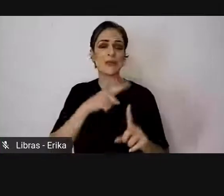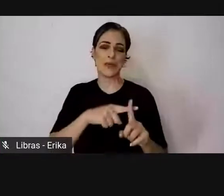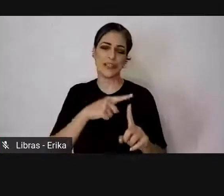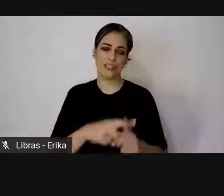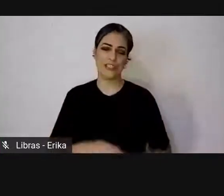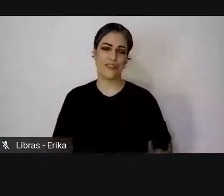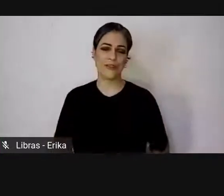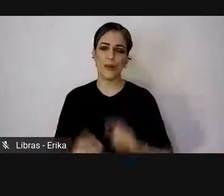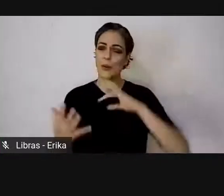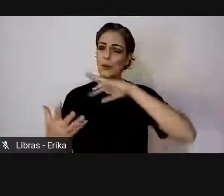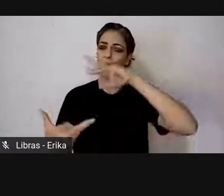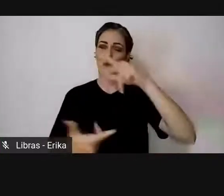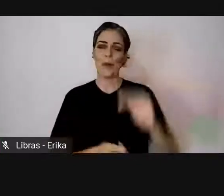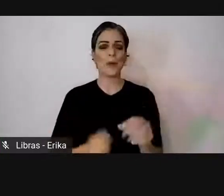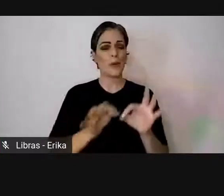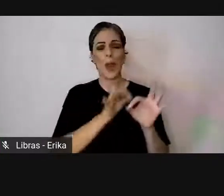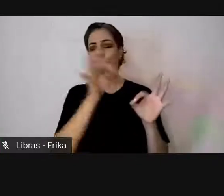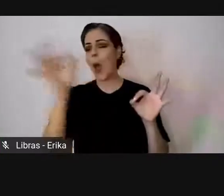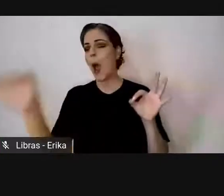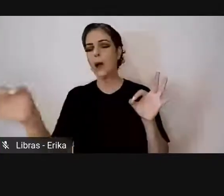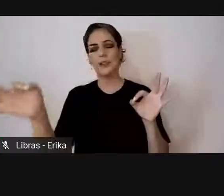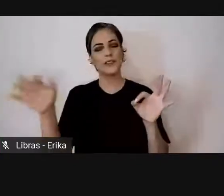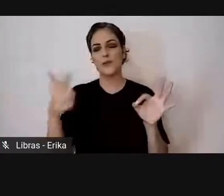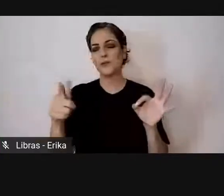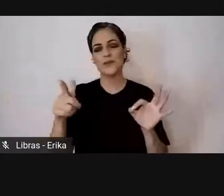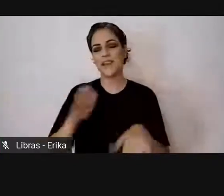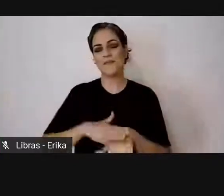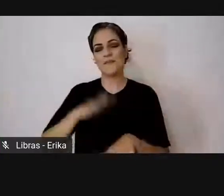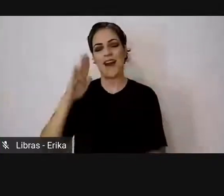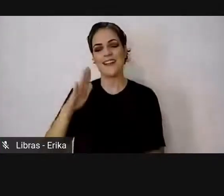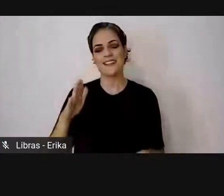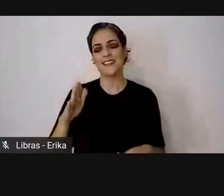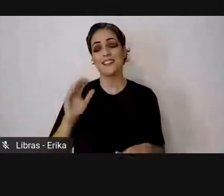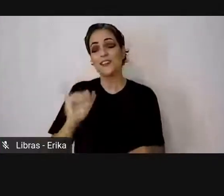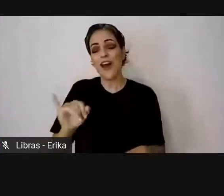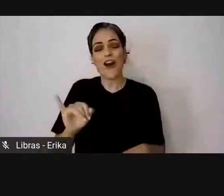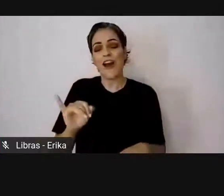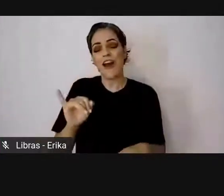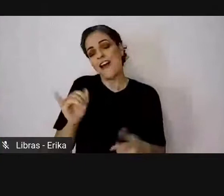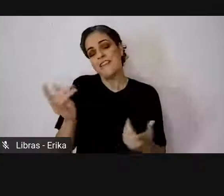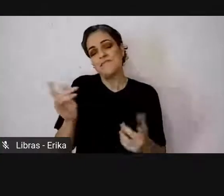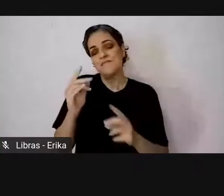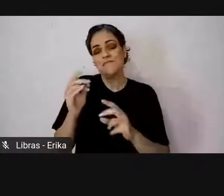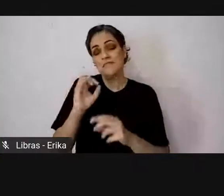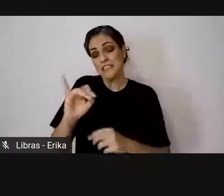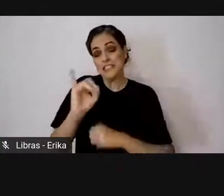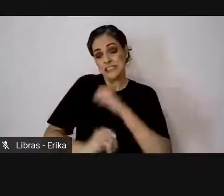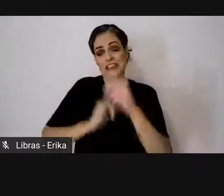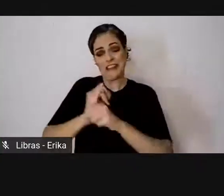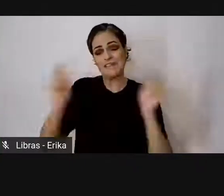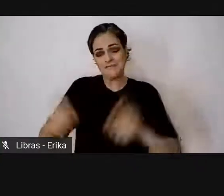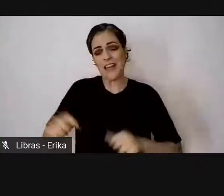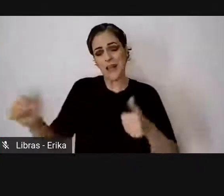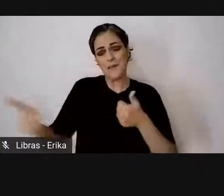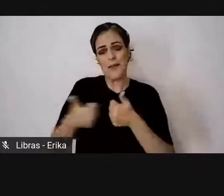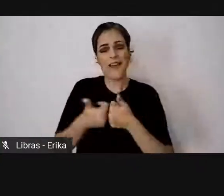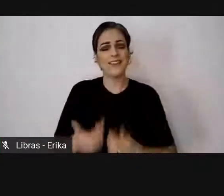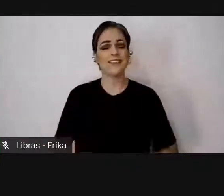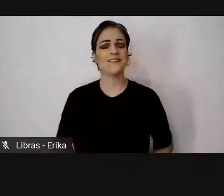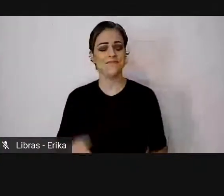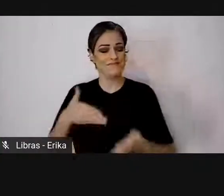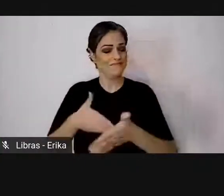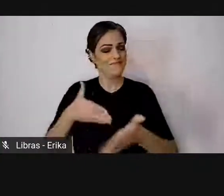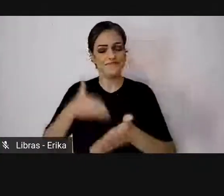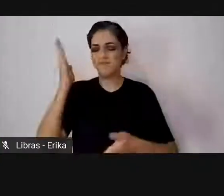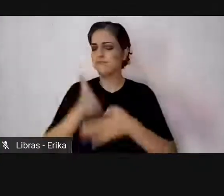Esse contexto de transpor fronteiras, de quebrar paradigmas, é muito parecido com